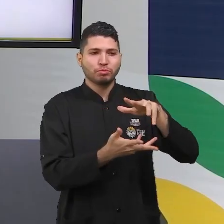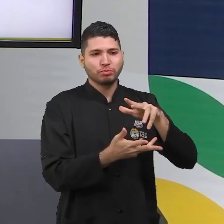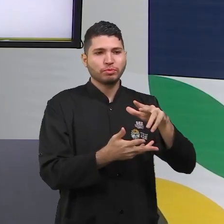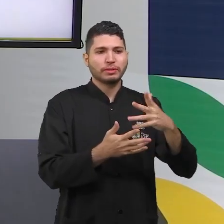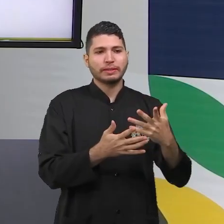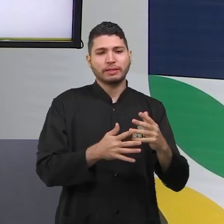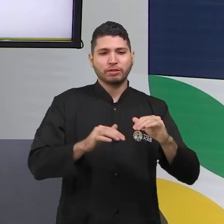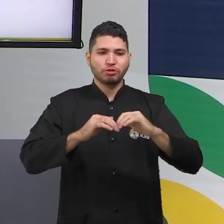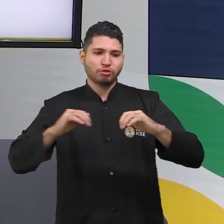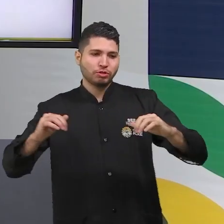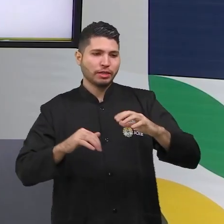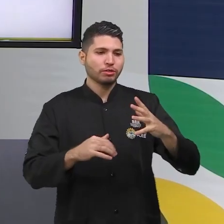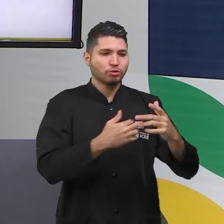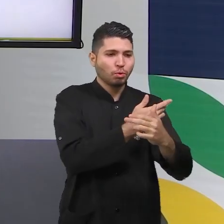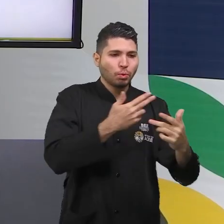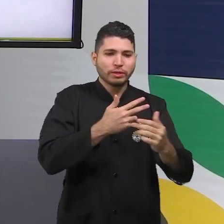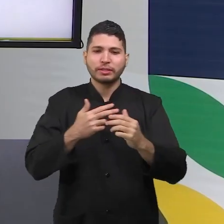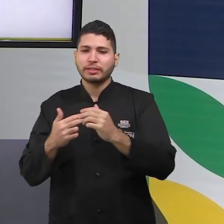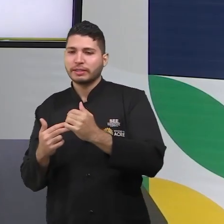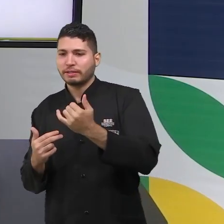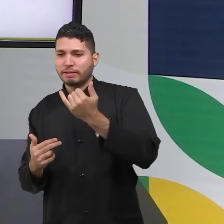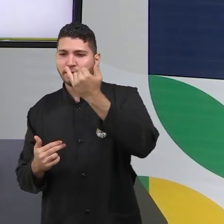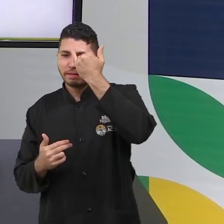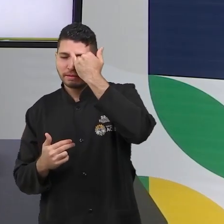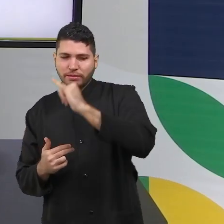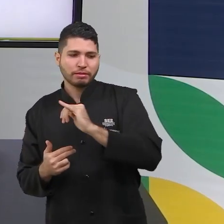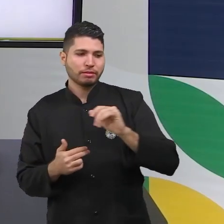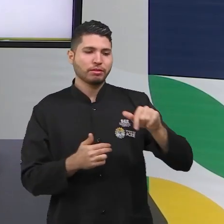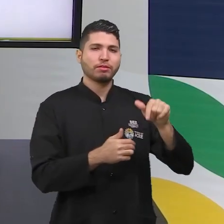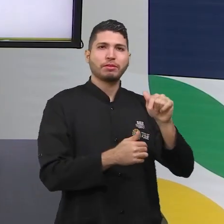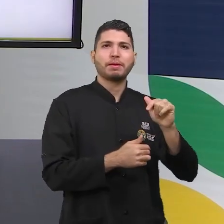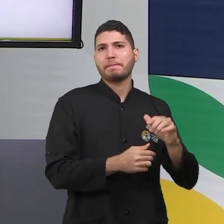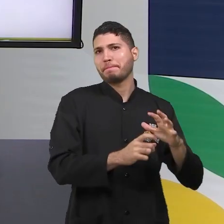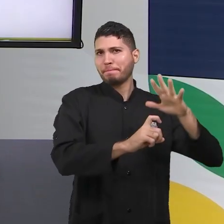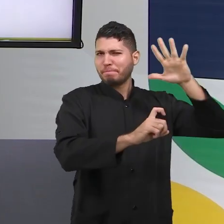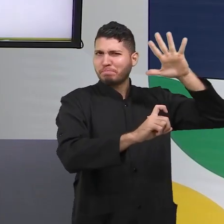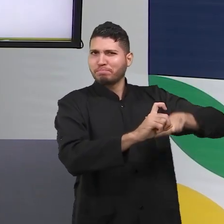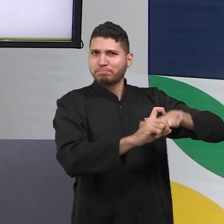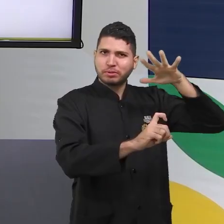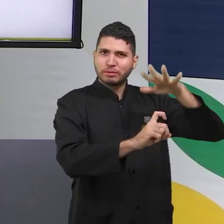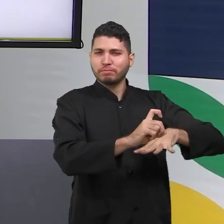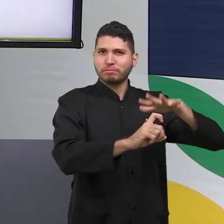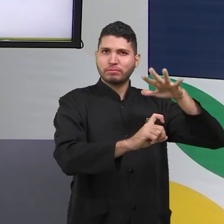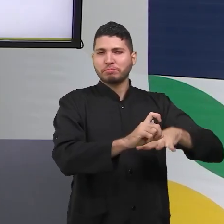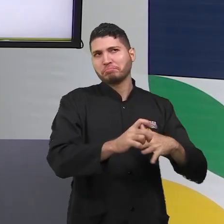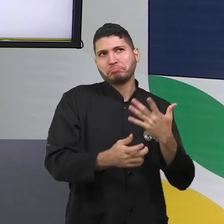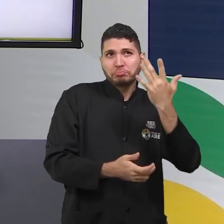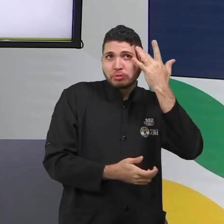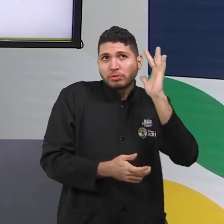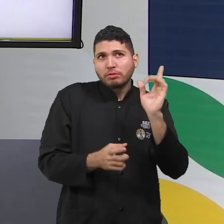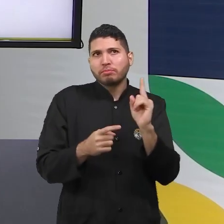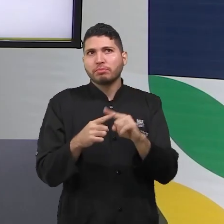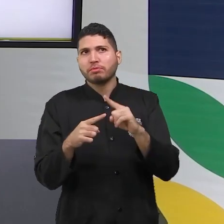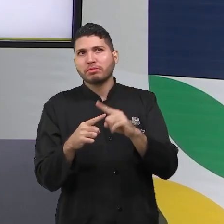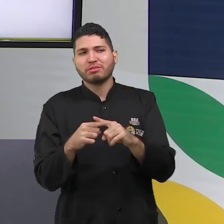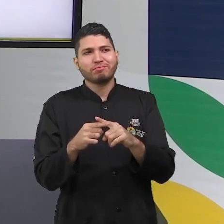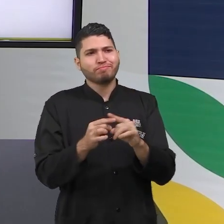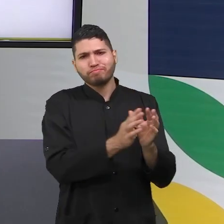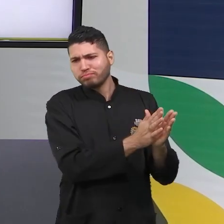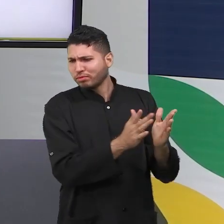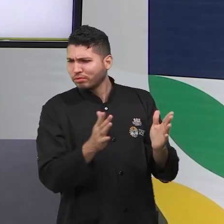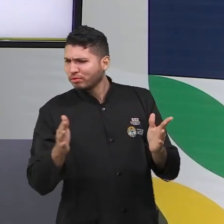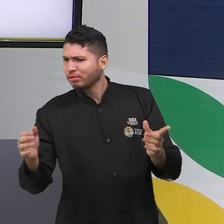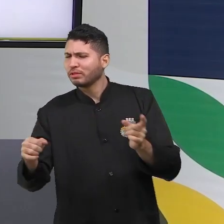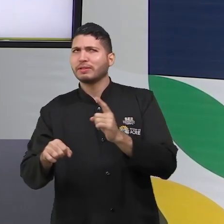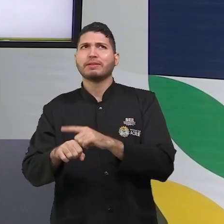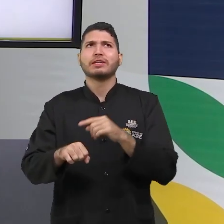ideias, em Platão, é uma coisa muito mística também. Então eu não sei por que durante muito tempo a gente fez